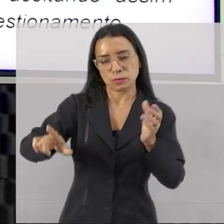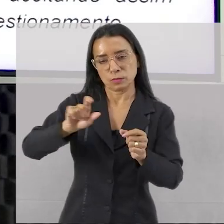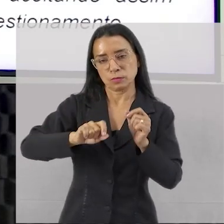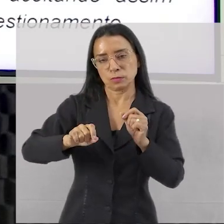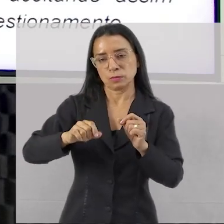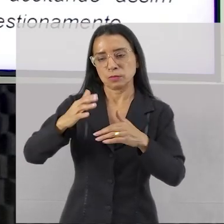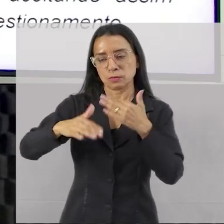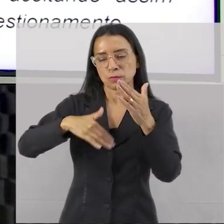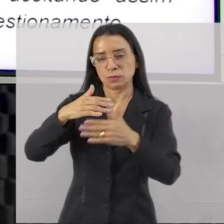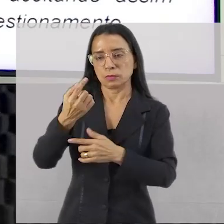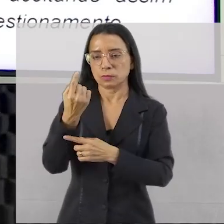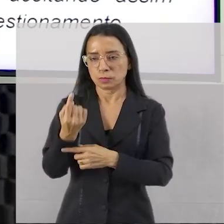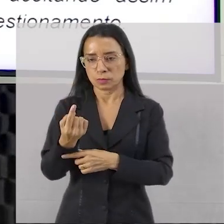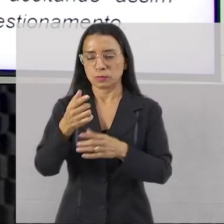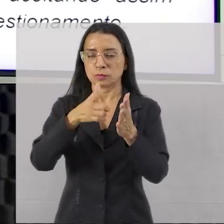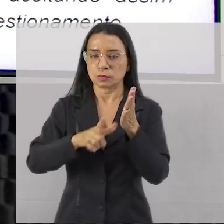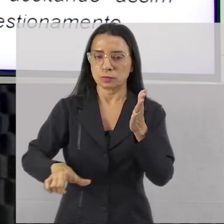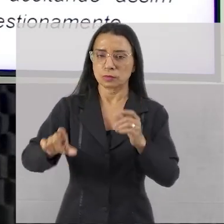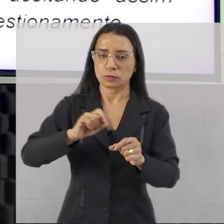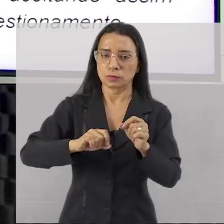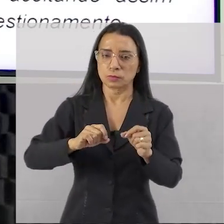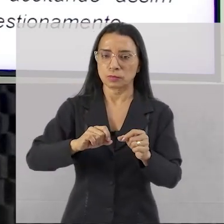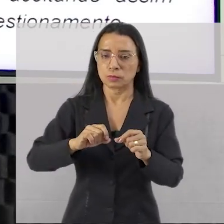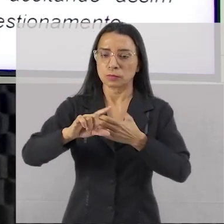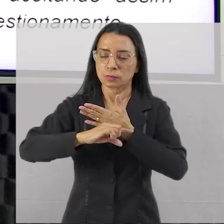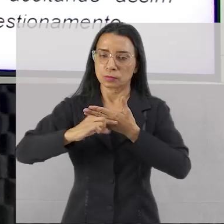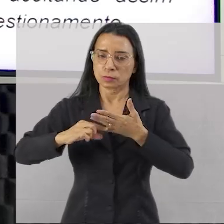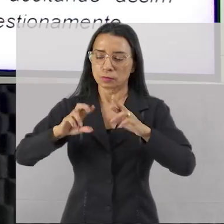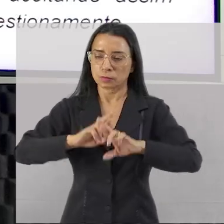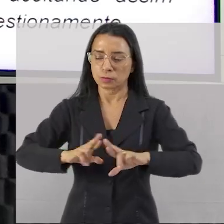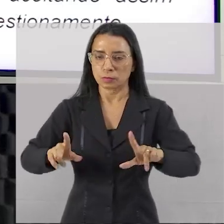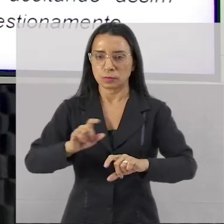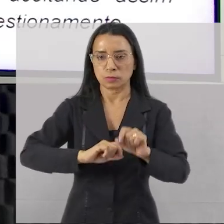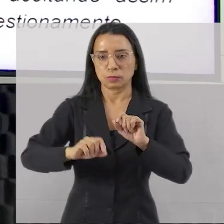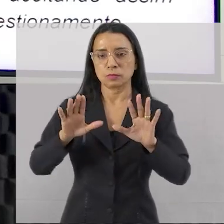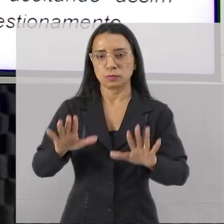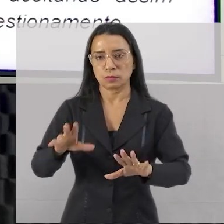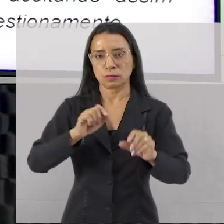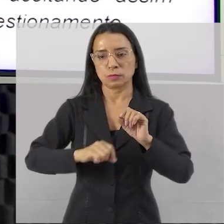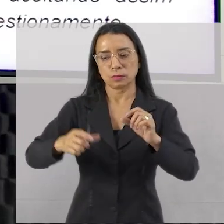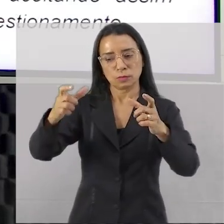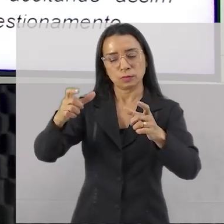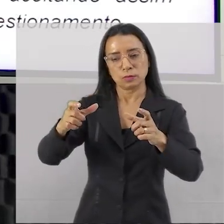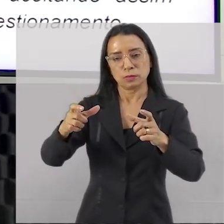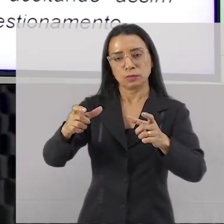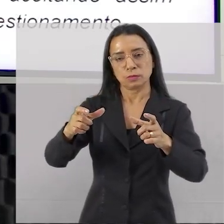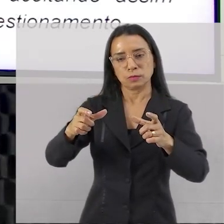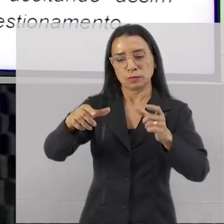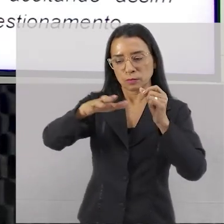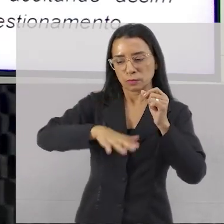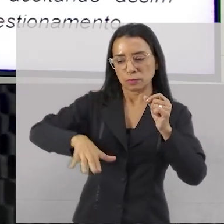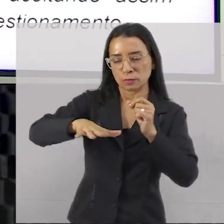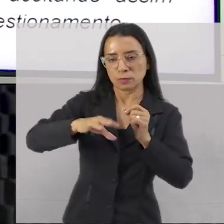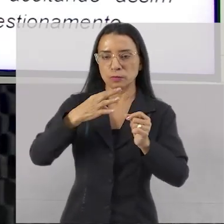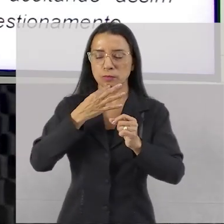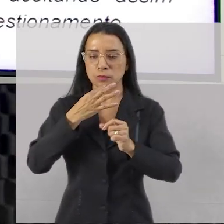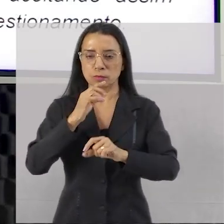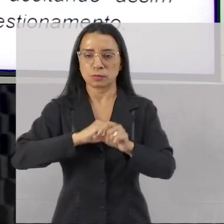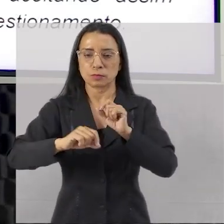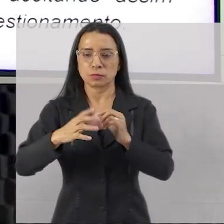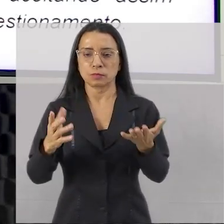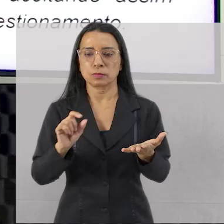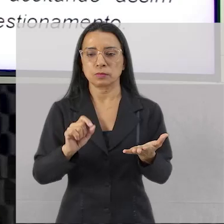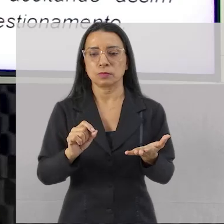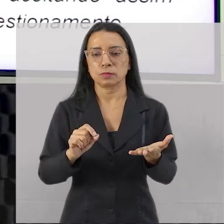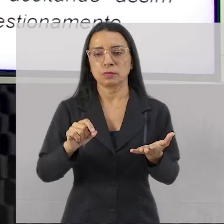1, literatura. Autores diferentes, mas a mesma área de conhecimento. Aqui não. Aqui